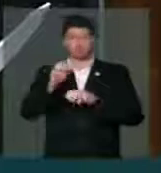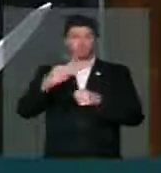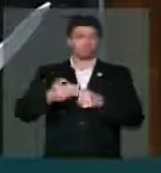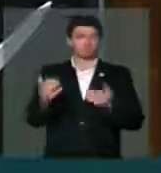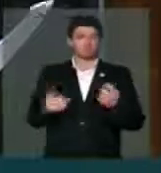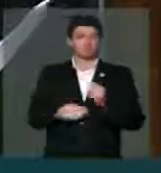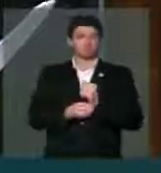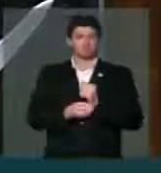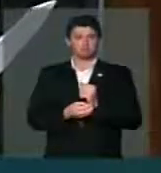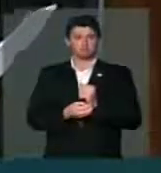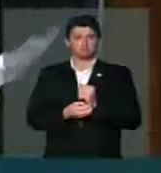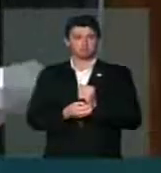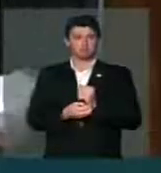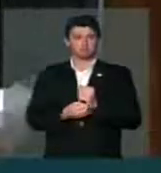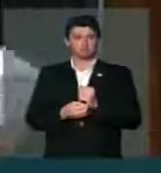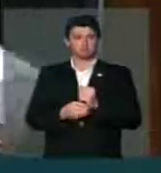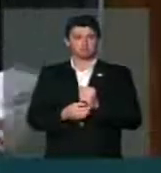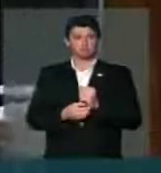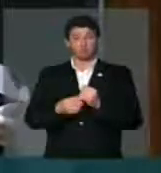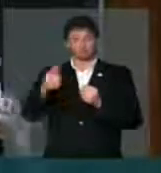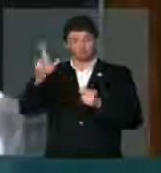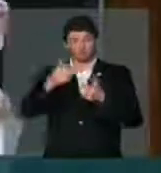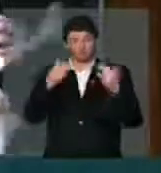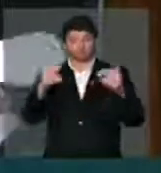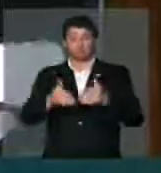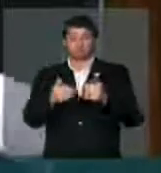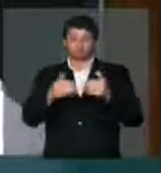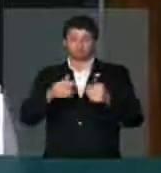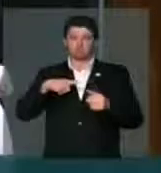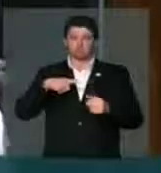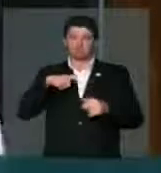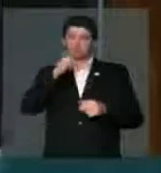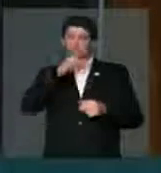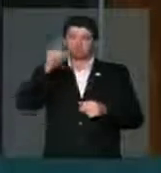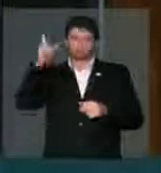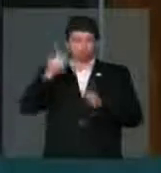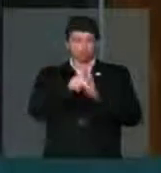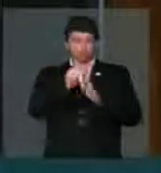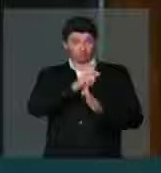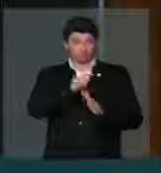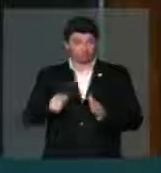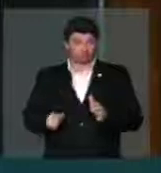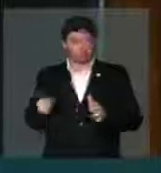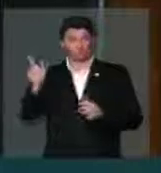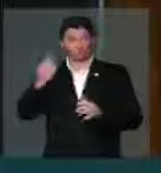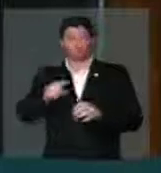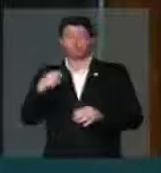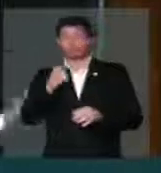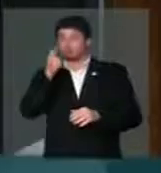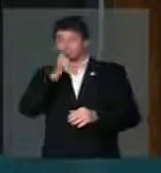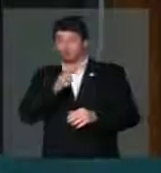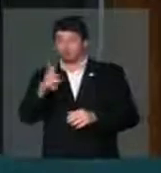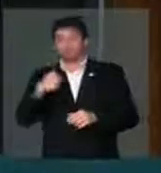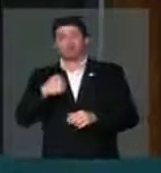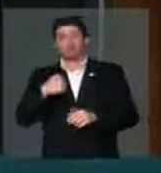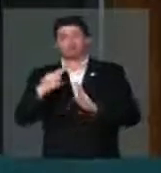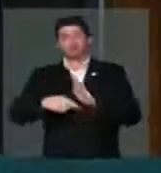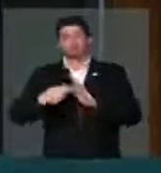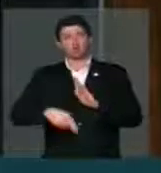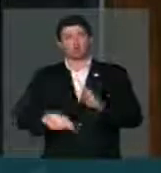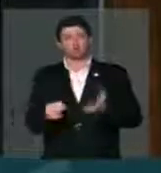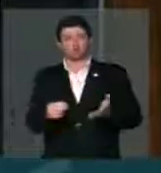municípios. A outra questão também que está colocada, uma reivindicação antiga dos governadores, que a gente conseguiu, inclusive eu como